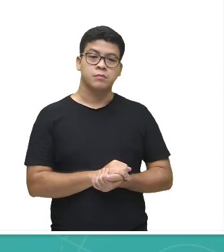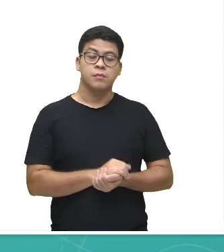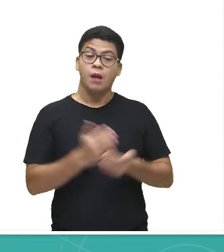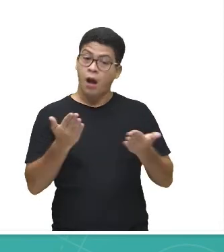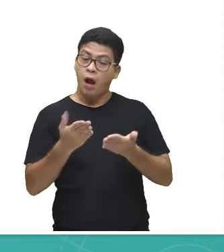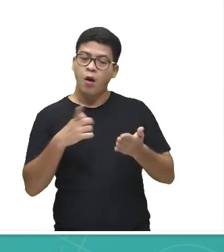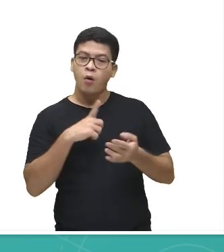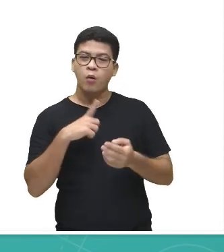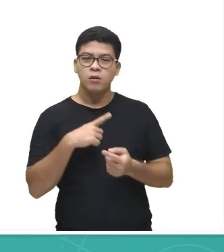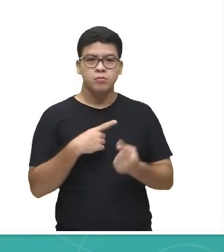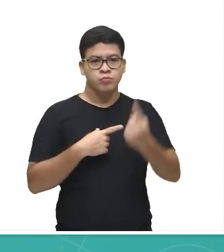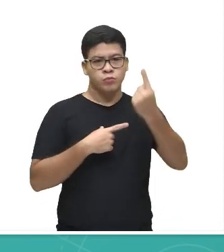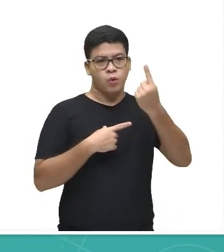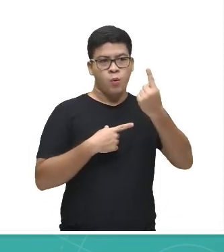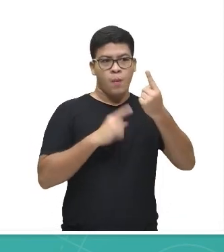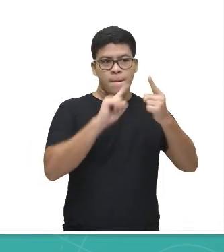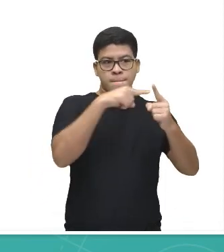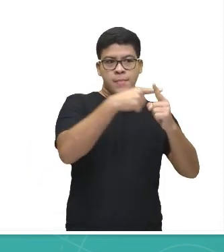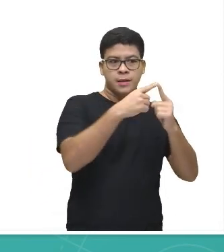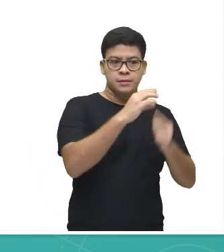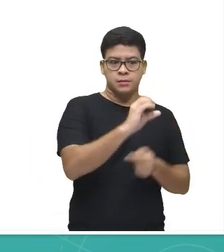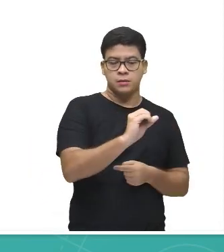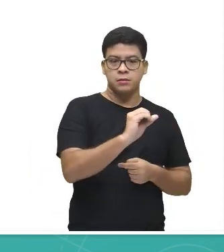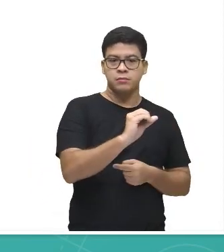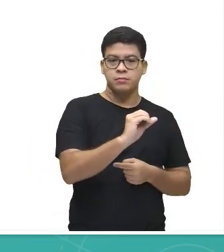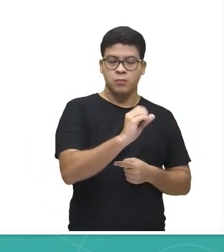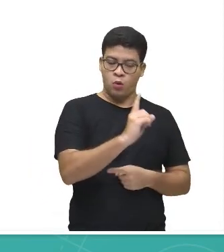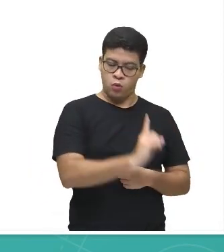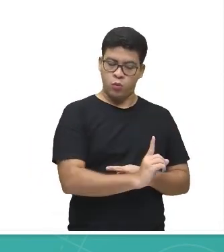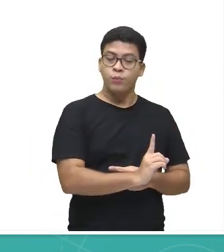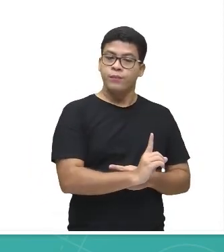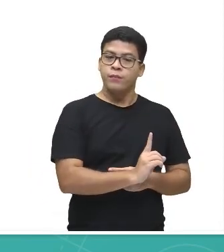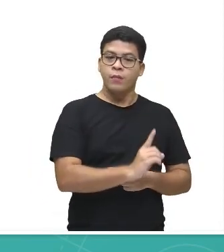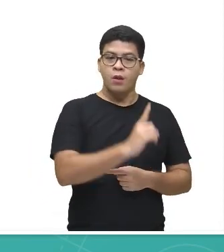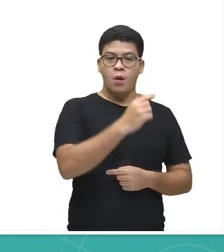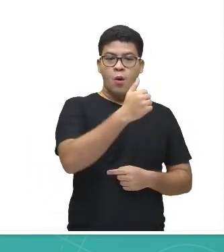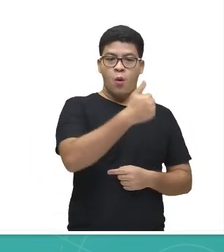E aqui eu faço 1 mais 0, que é igual a 1. Então, o resultado,